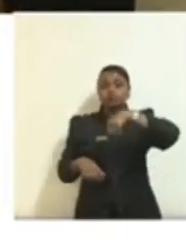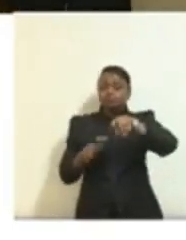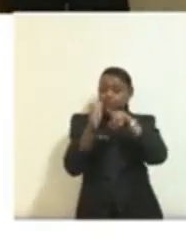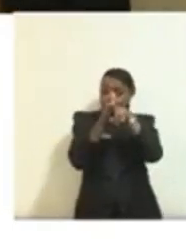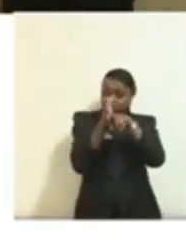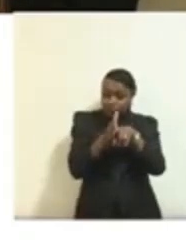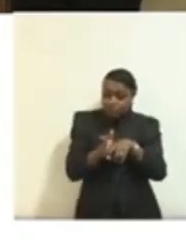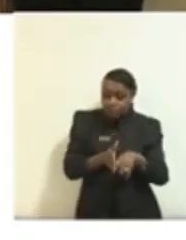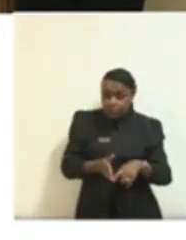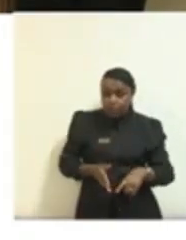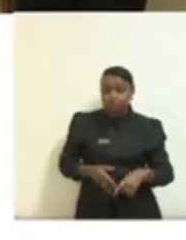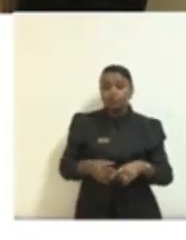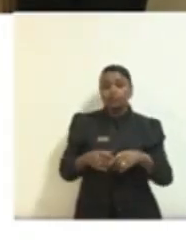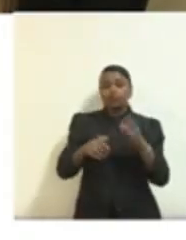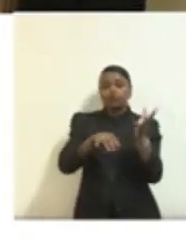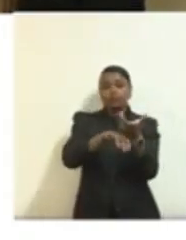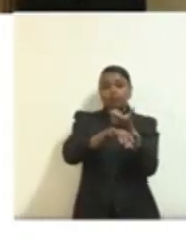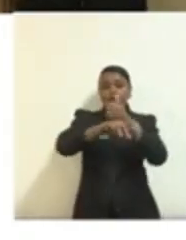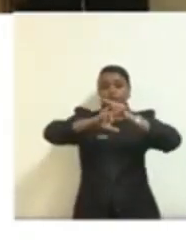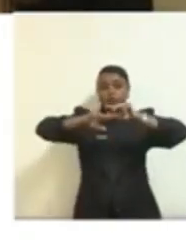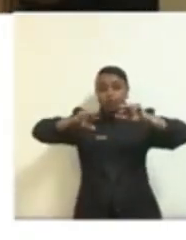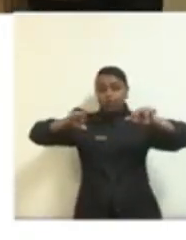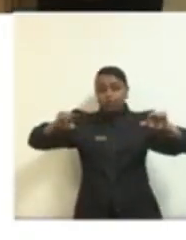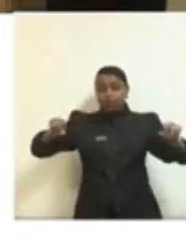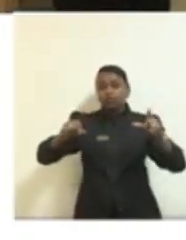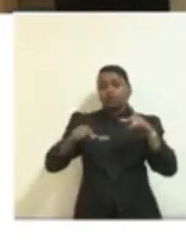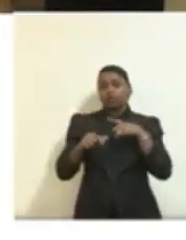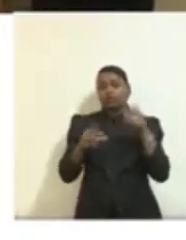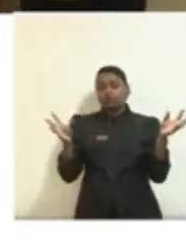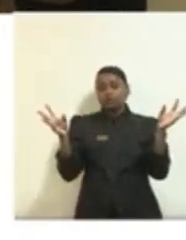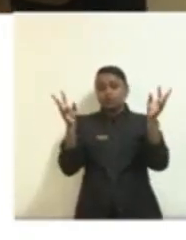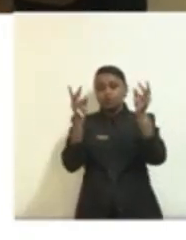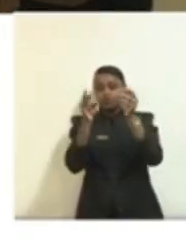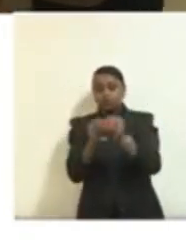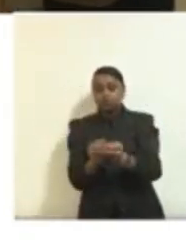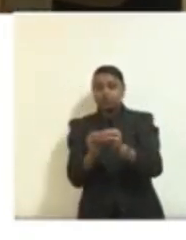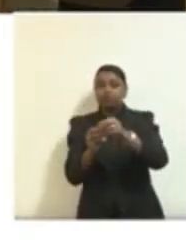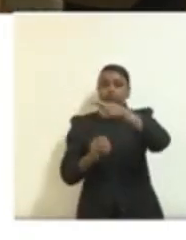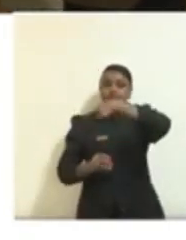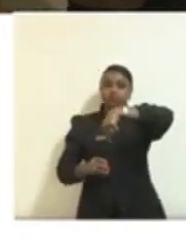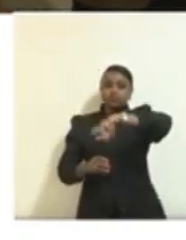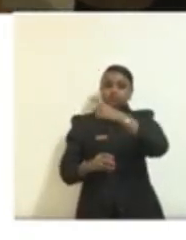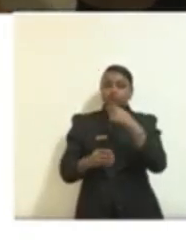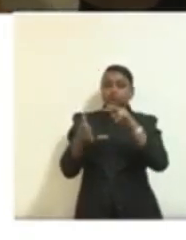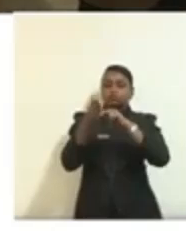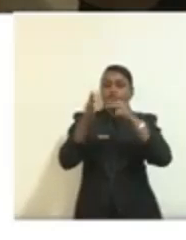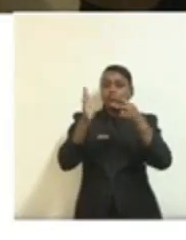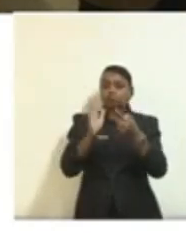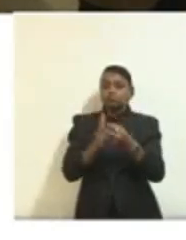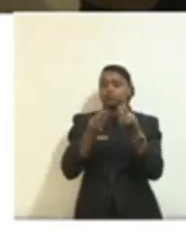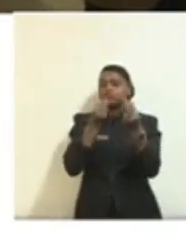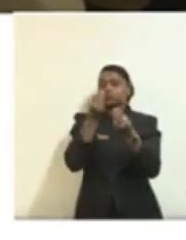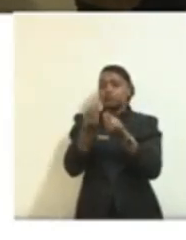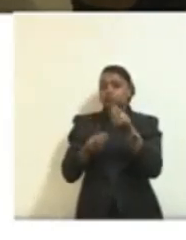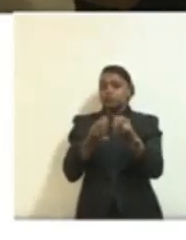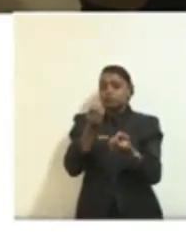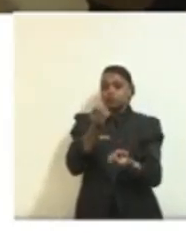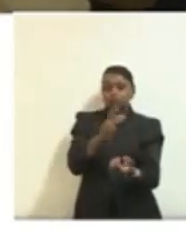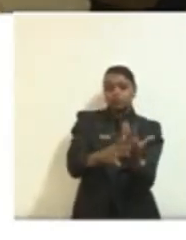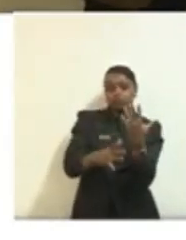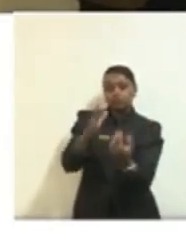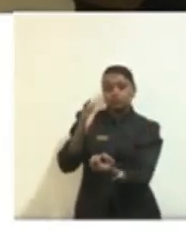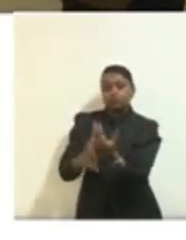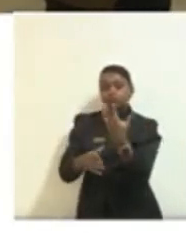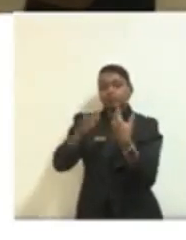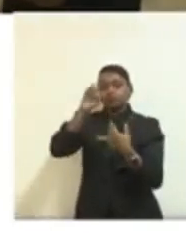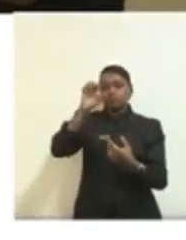que é o conjunto desses serviços, é um número que integra todos esses serviços, e significativamente, tanto o cultivo de eucalipto